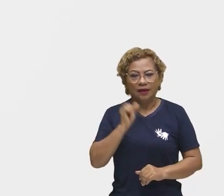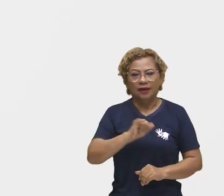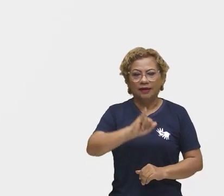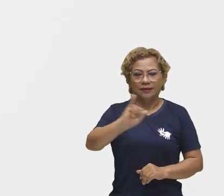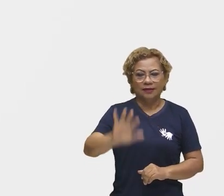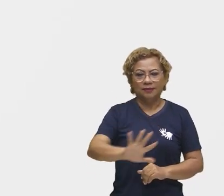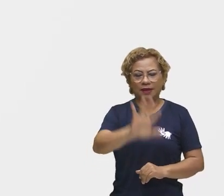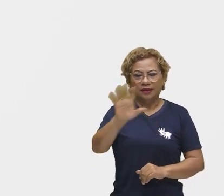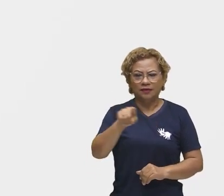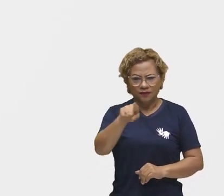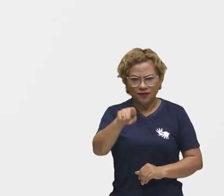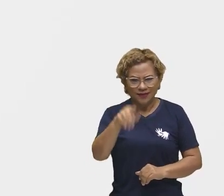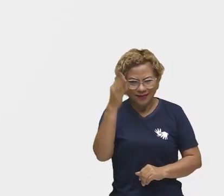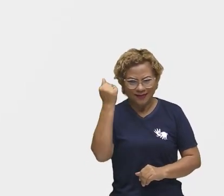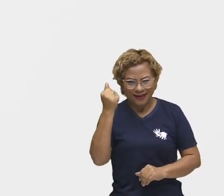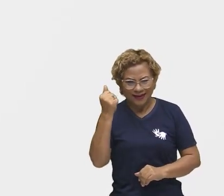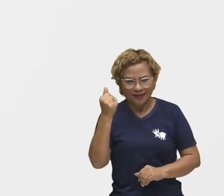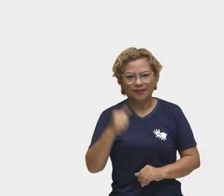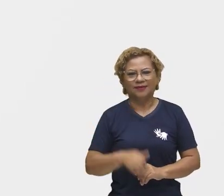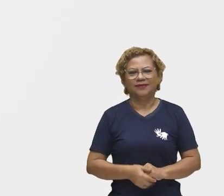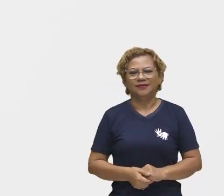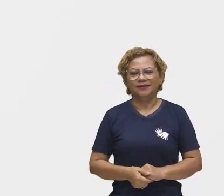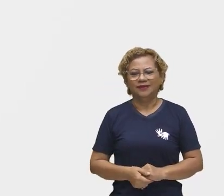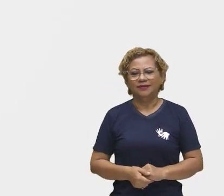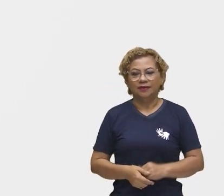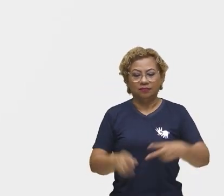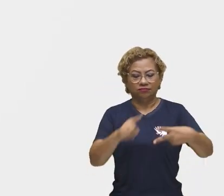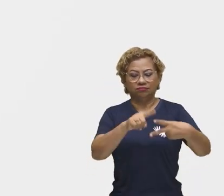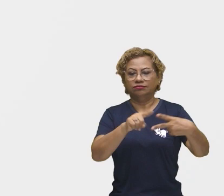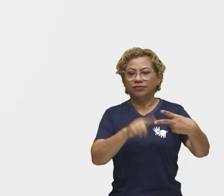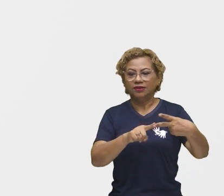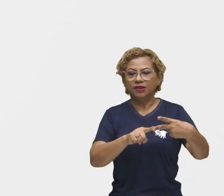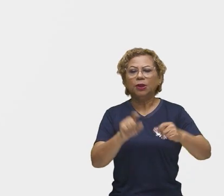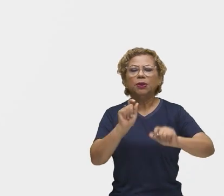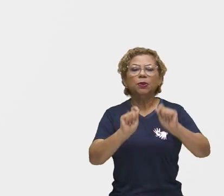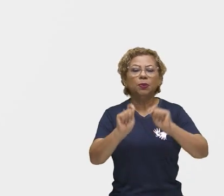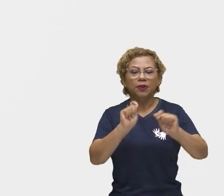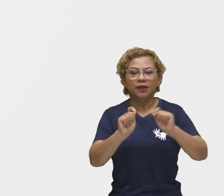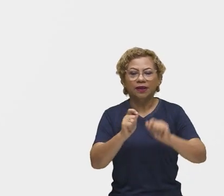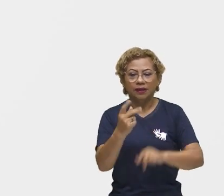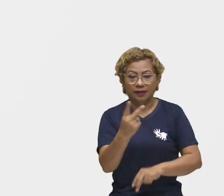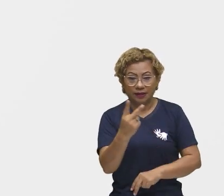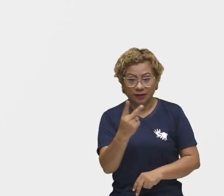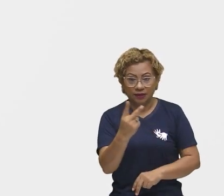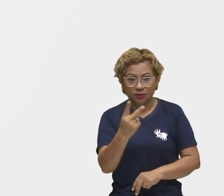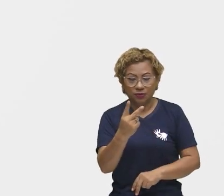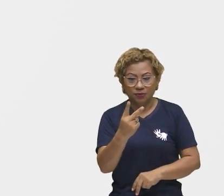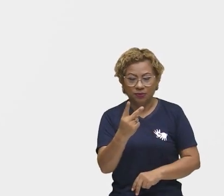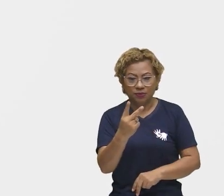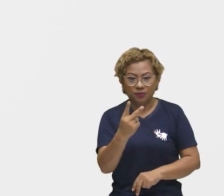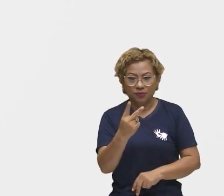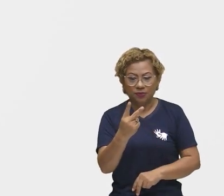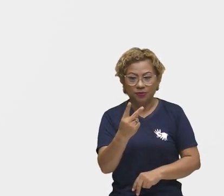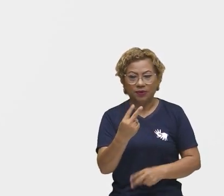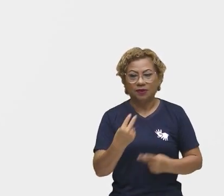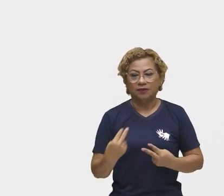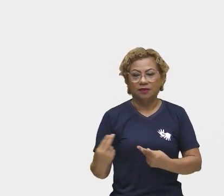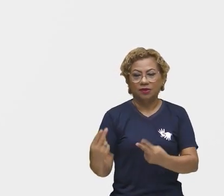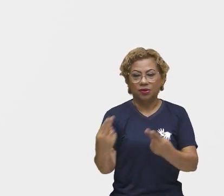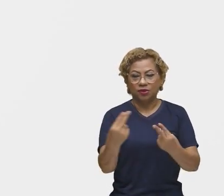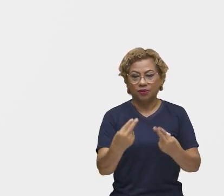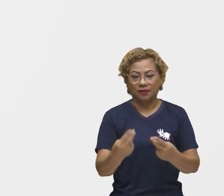para vocês. O que essas imagens têm em comum? Olha só que legal. A gente tem aí do